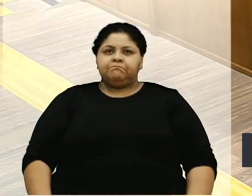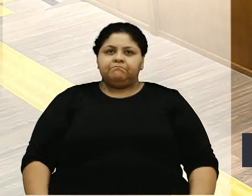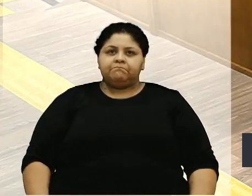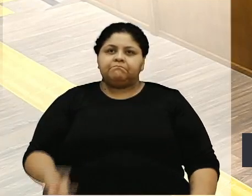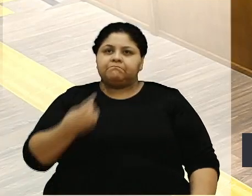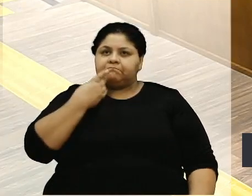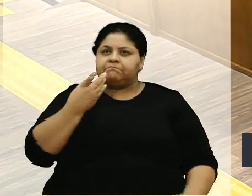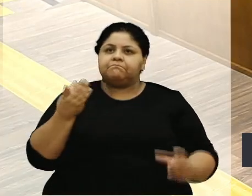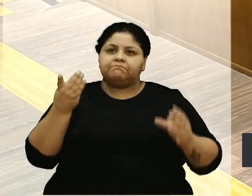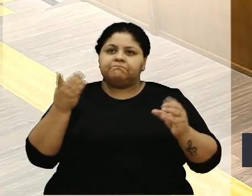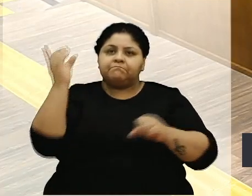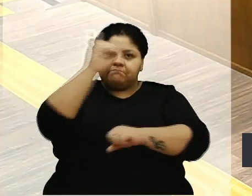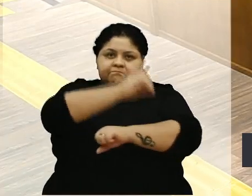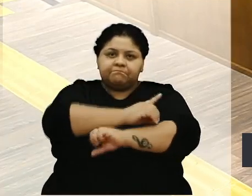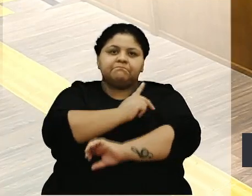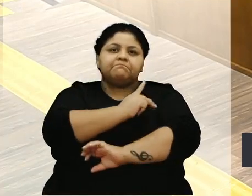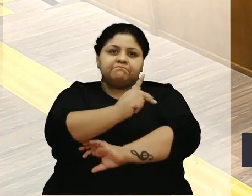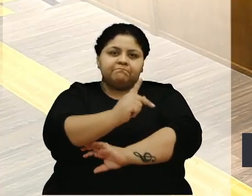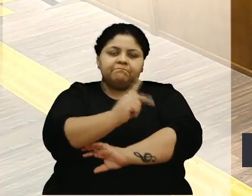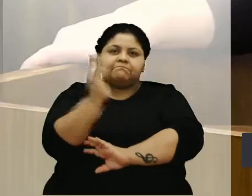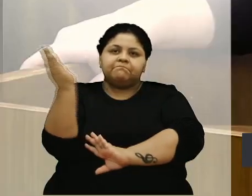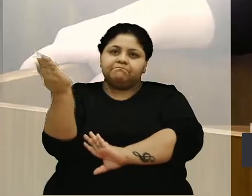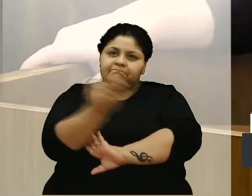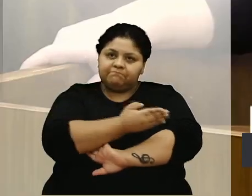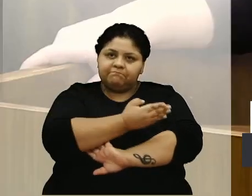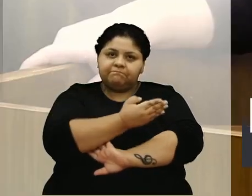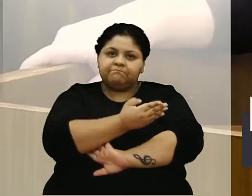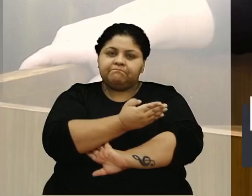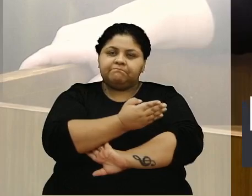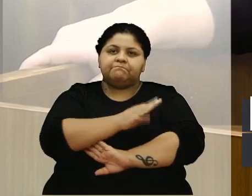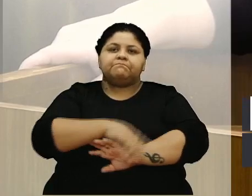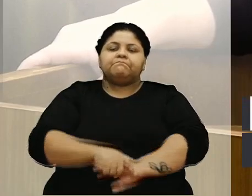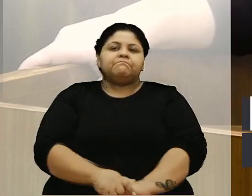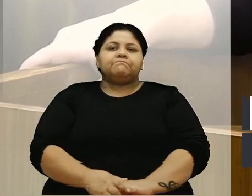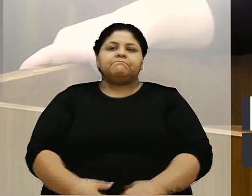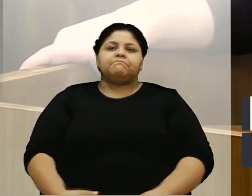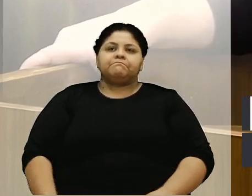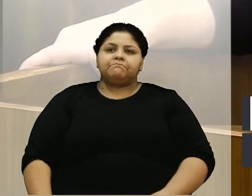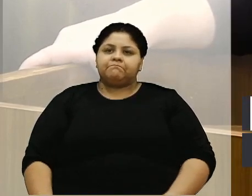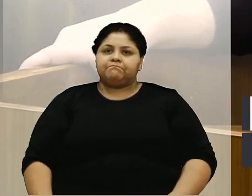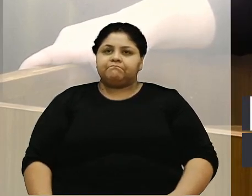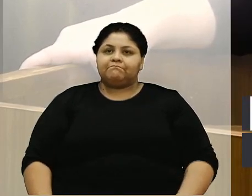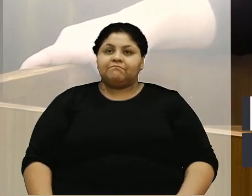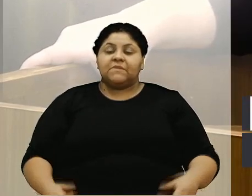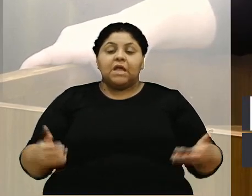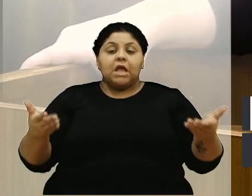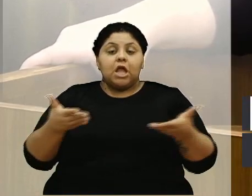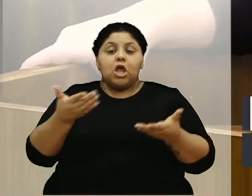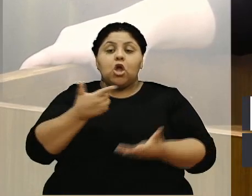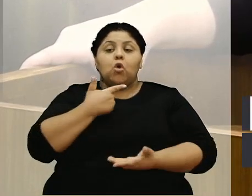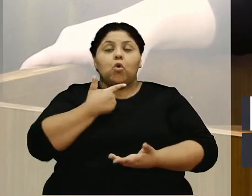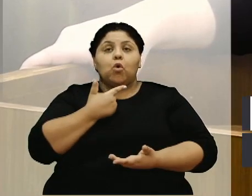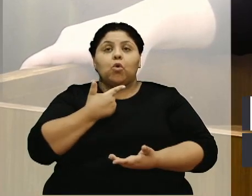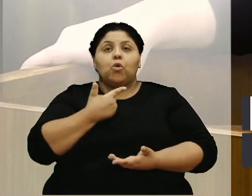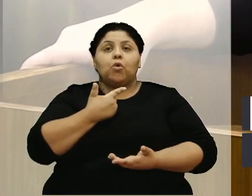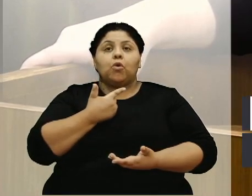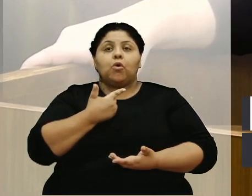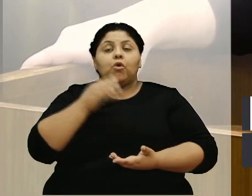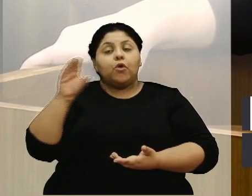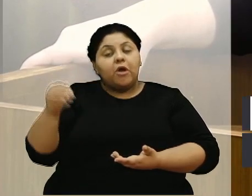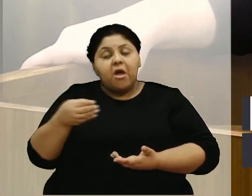Bom dia, senhora presidente, senhoras vereadoras e senhores vereadores. Eu já gostaria de